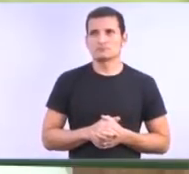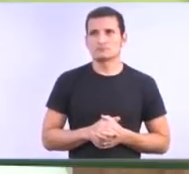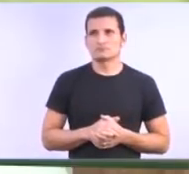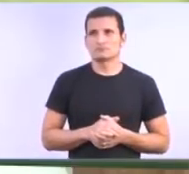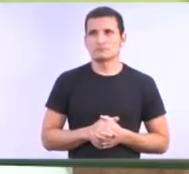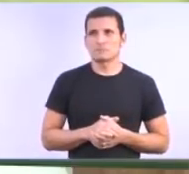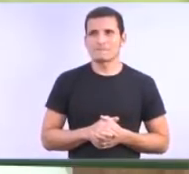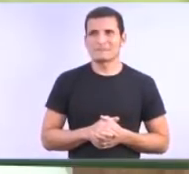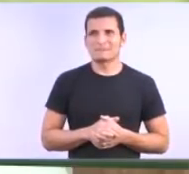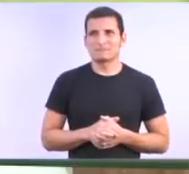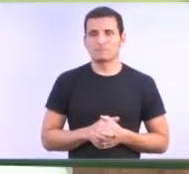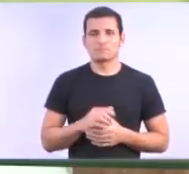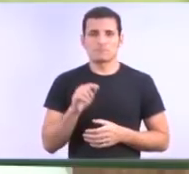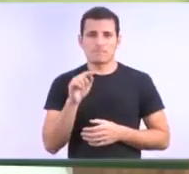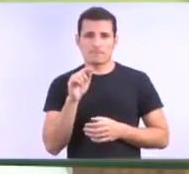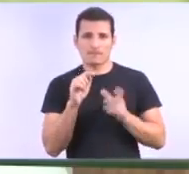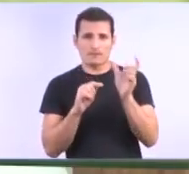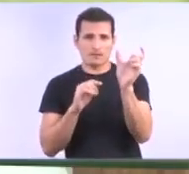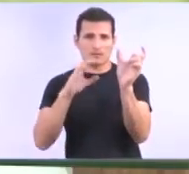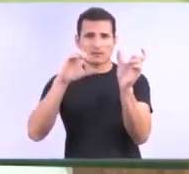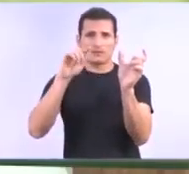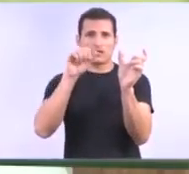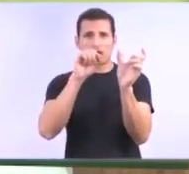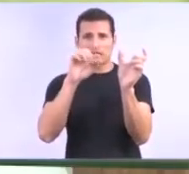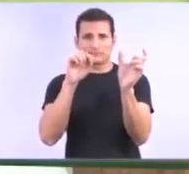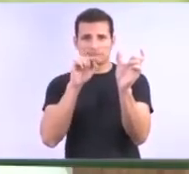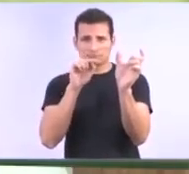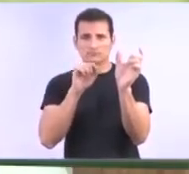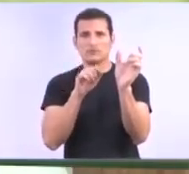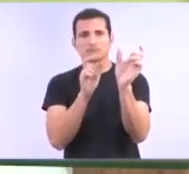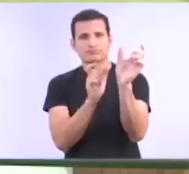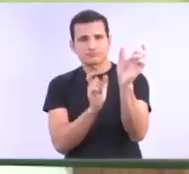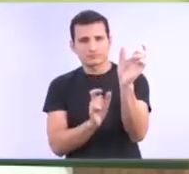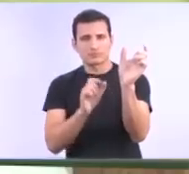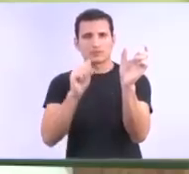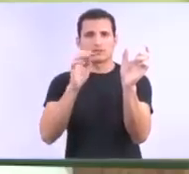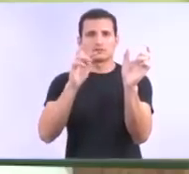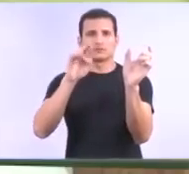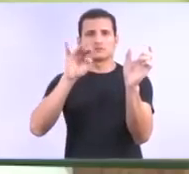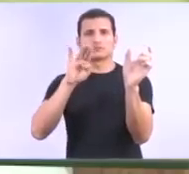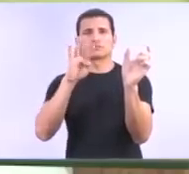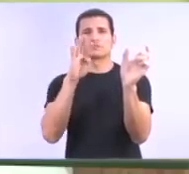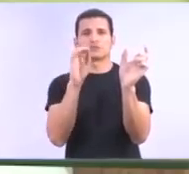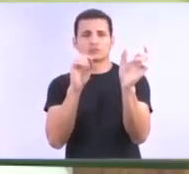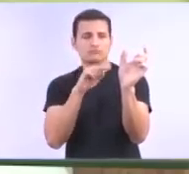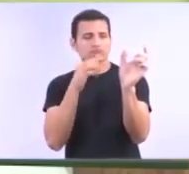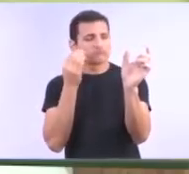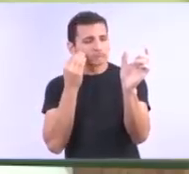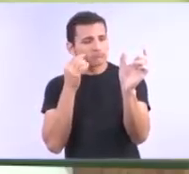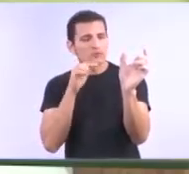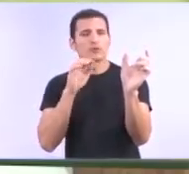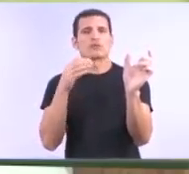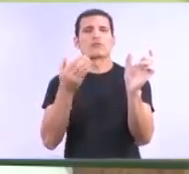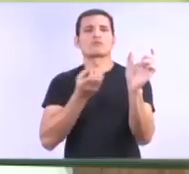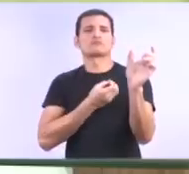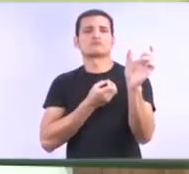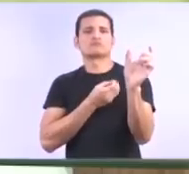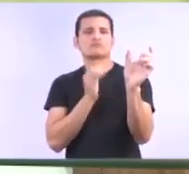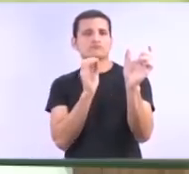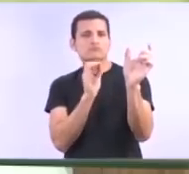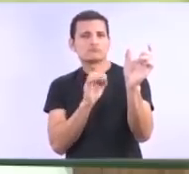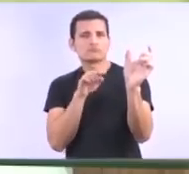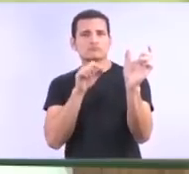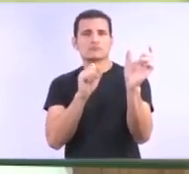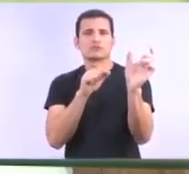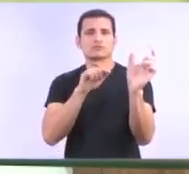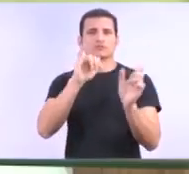identificar essa classe e esses atributos, e dentre esses atributos, tentem analisar que valores que podem tornar